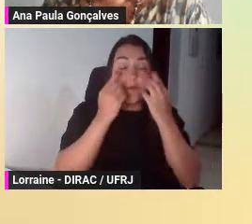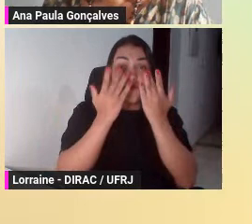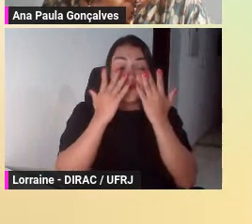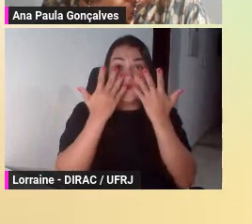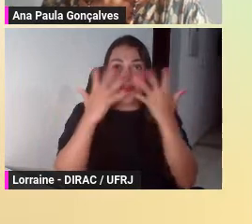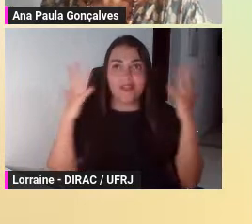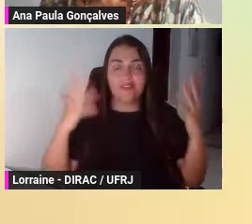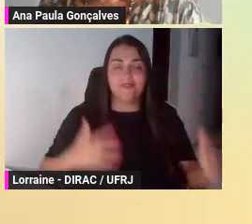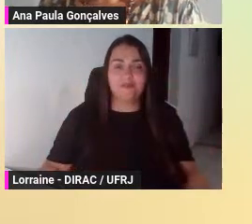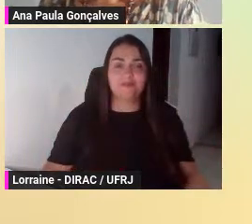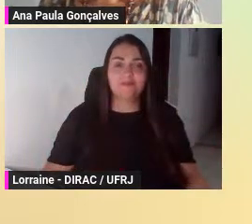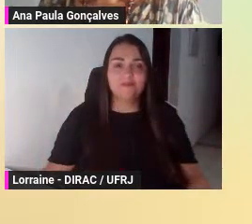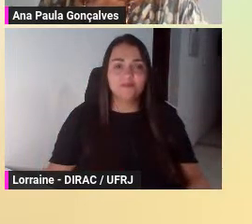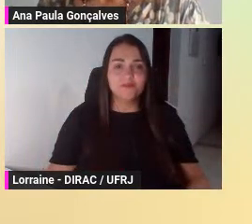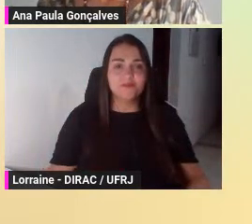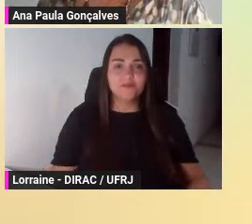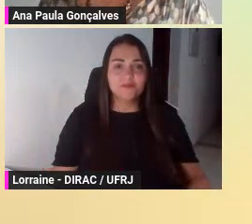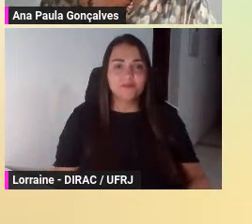avançar.